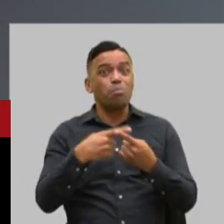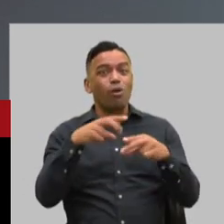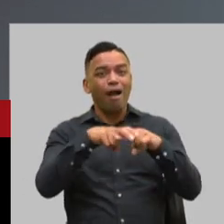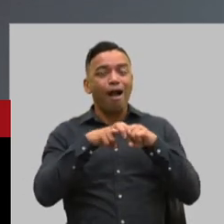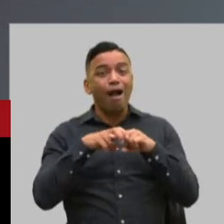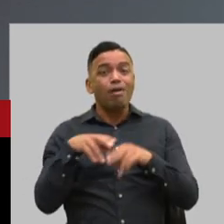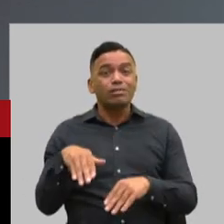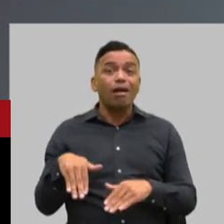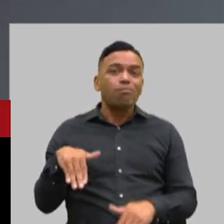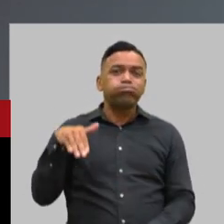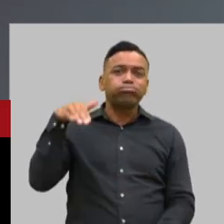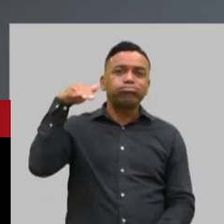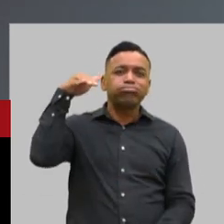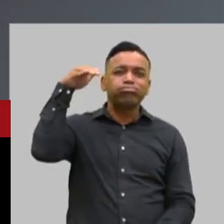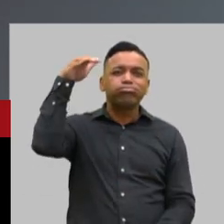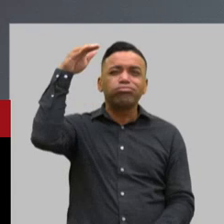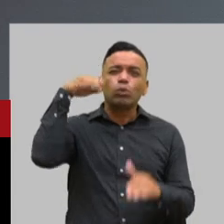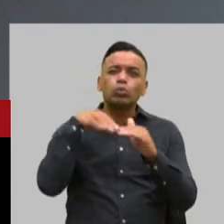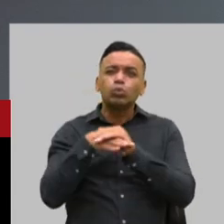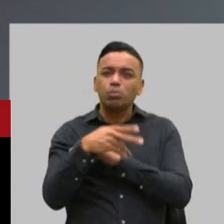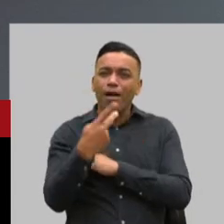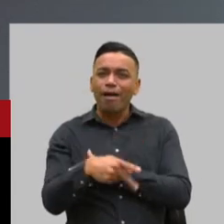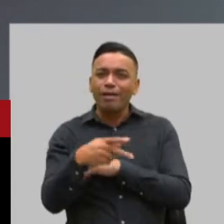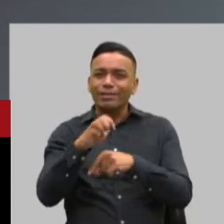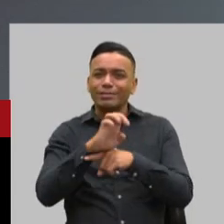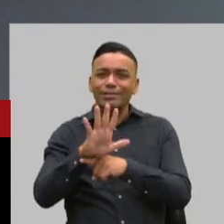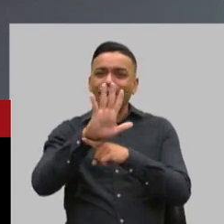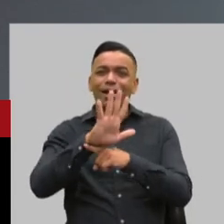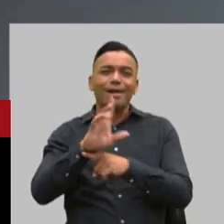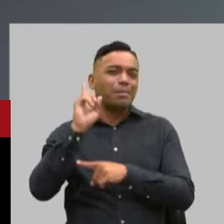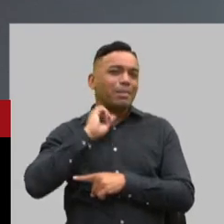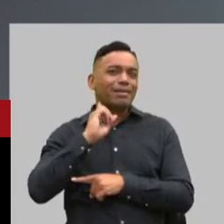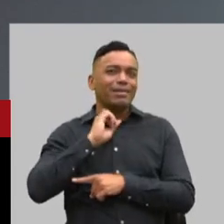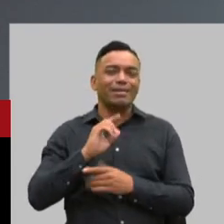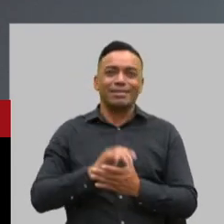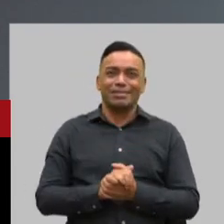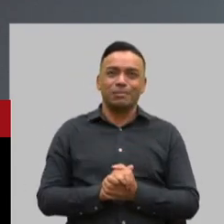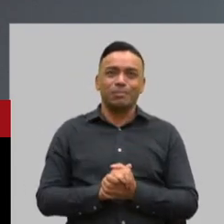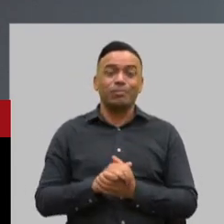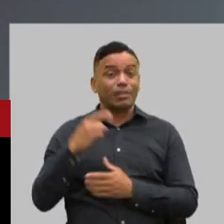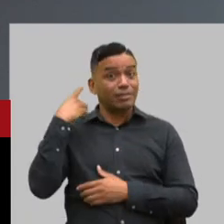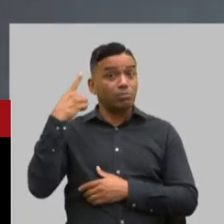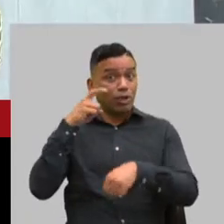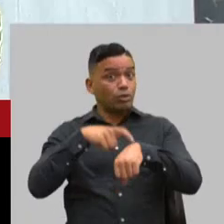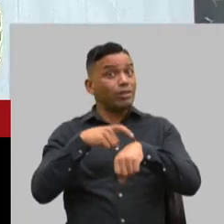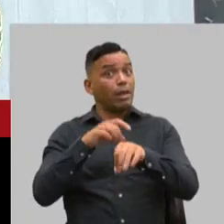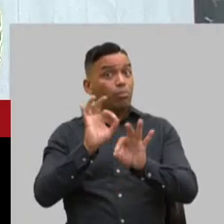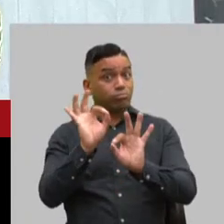Construí um... Deputada, vai me controlar meu tempo aí.